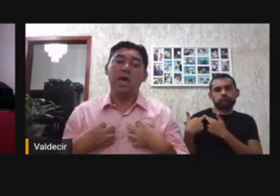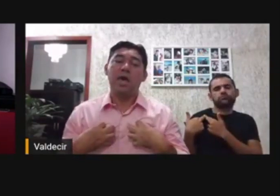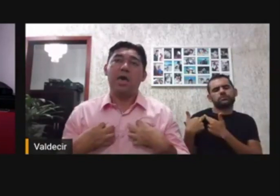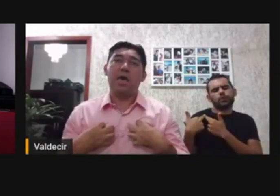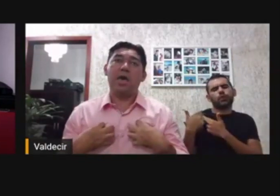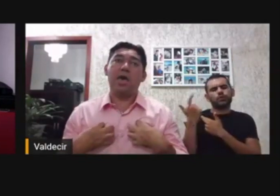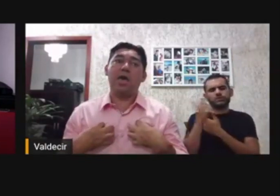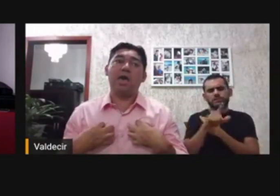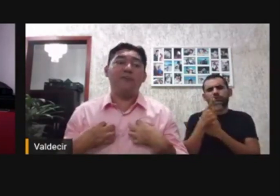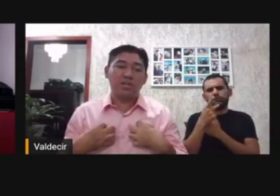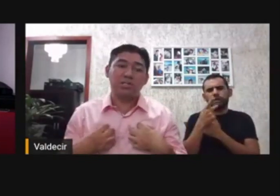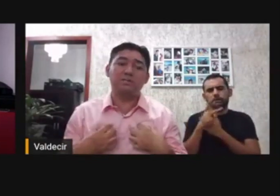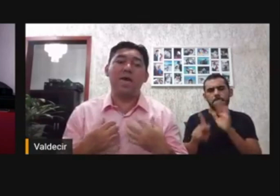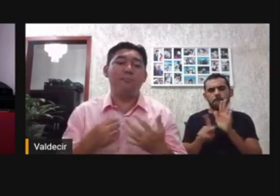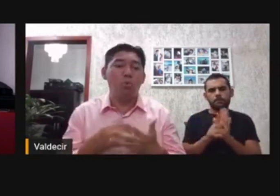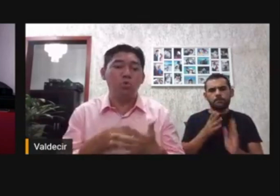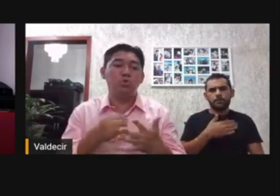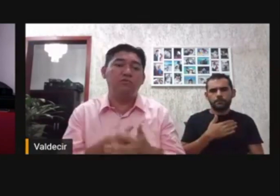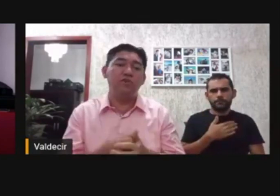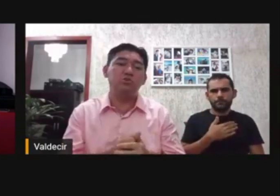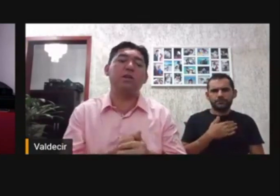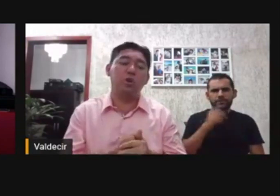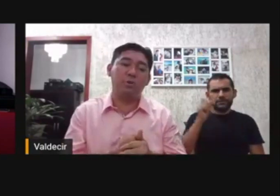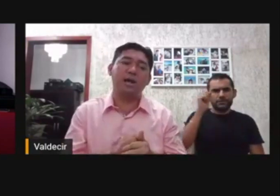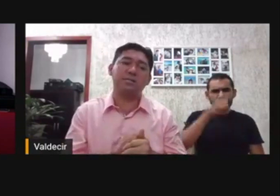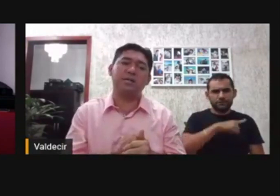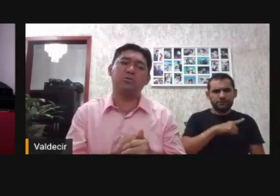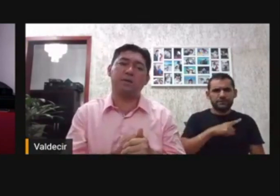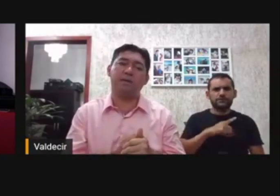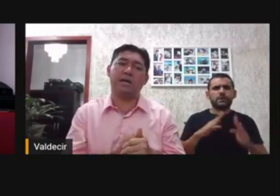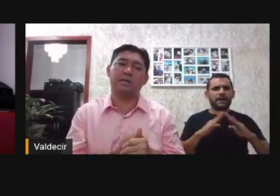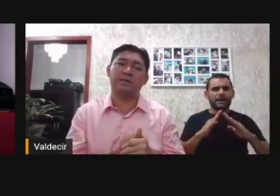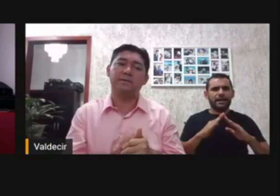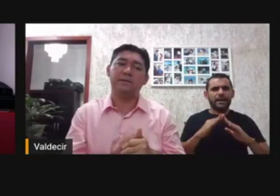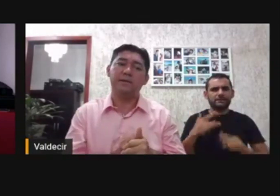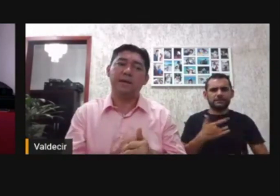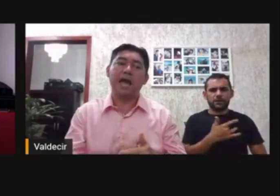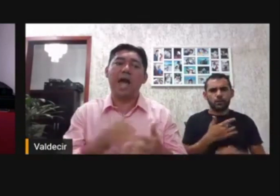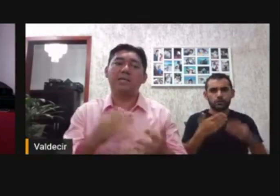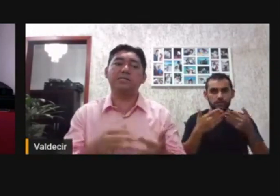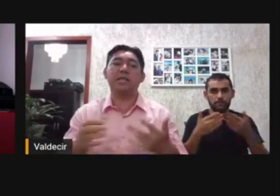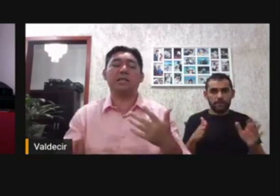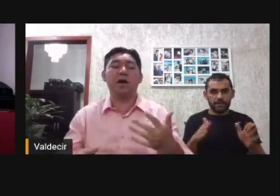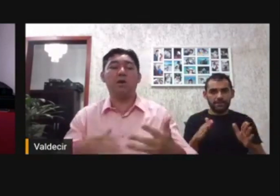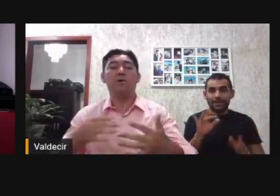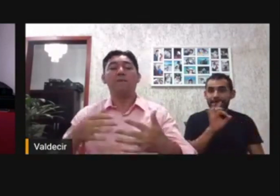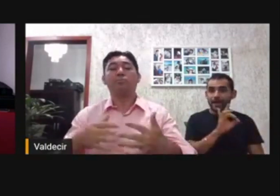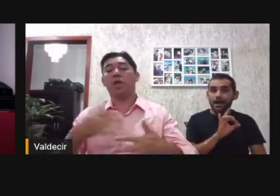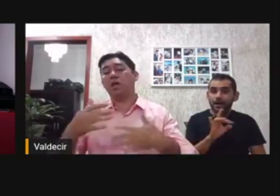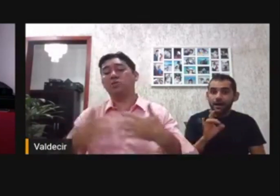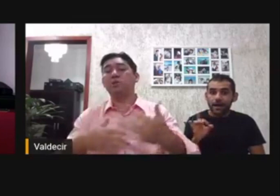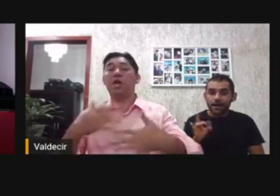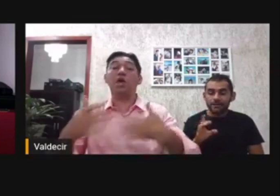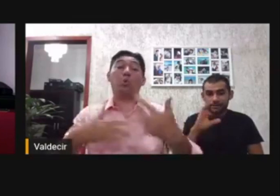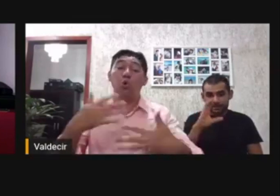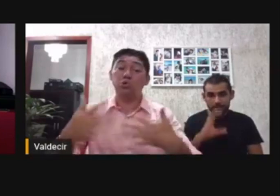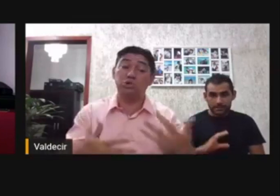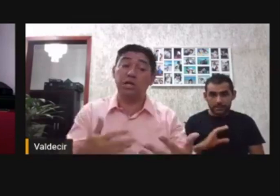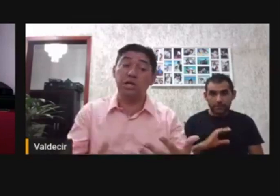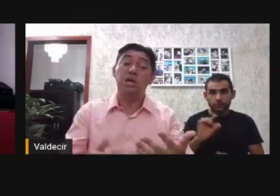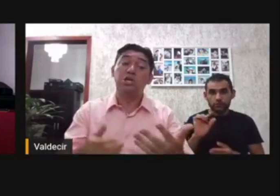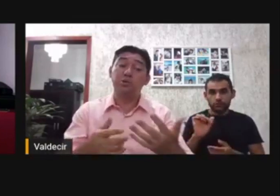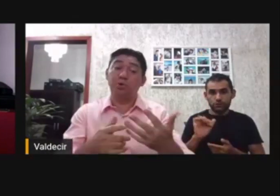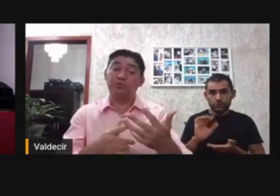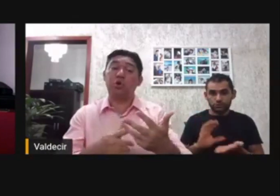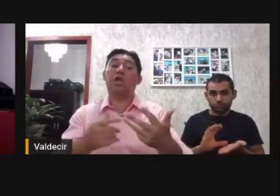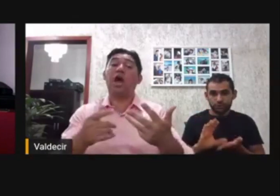sabe? É muito difícil manter uma casa de saúde aberta. Cada cidadão despende